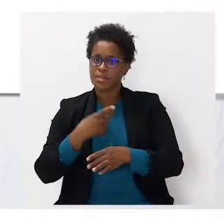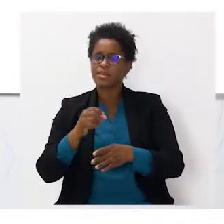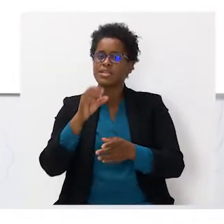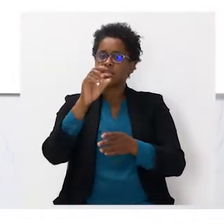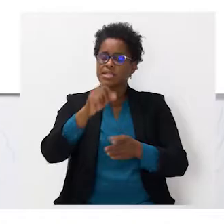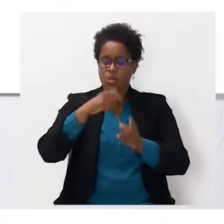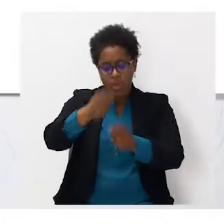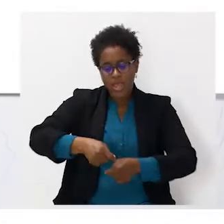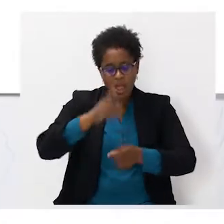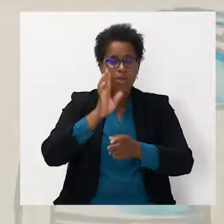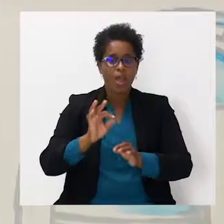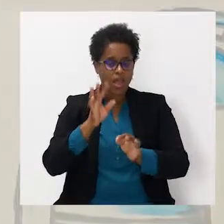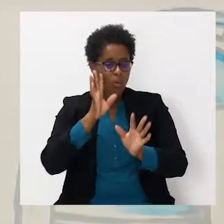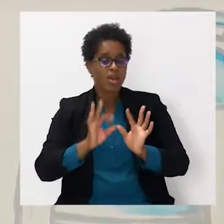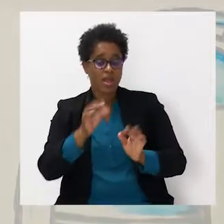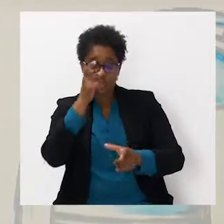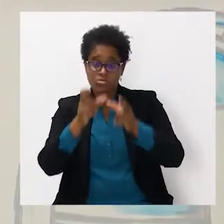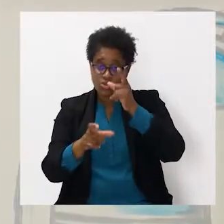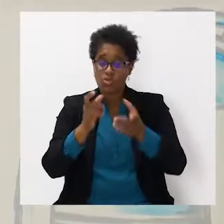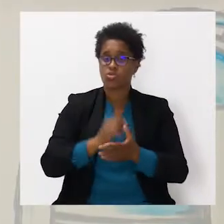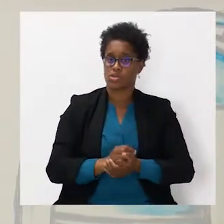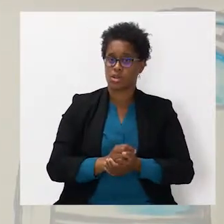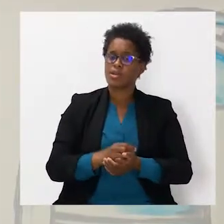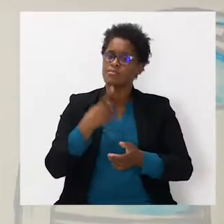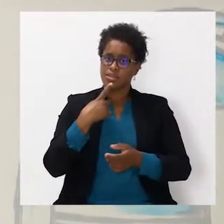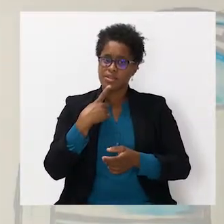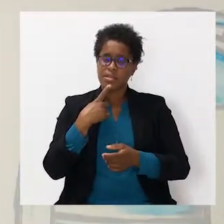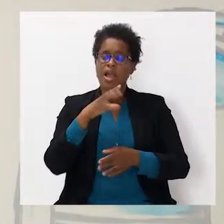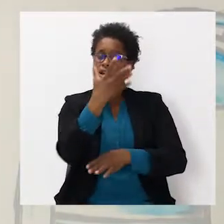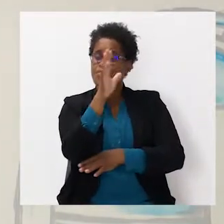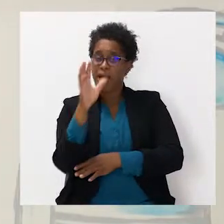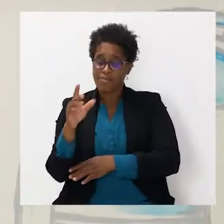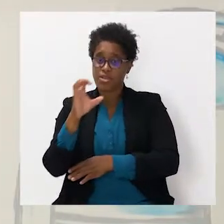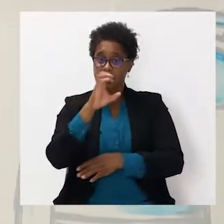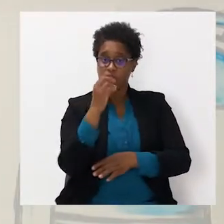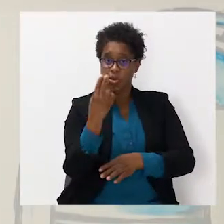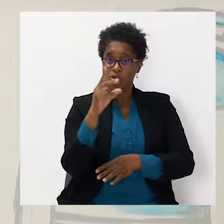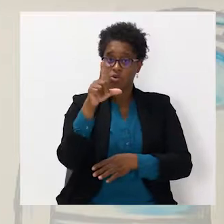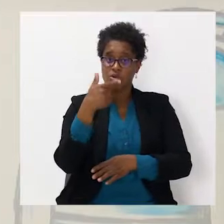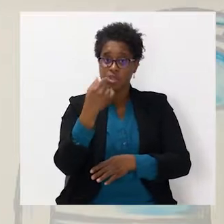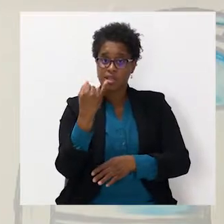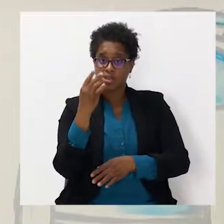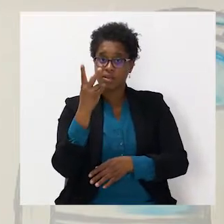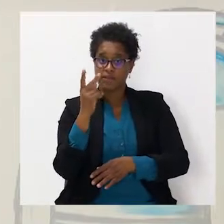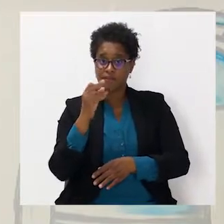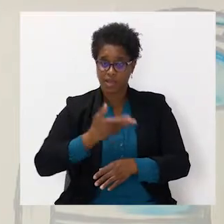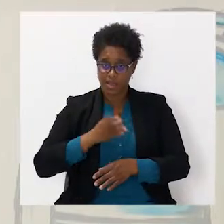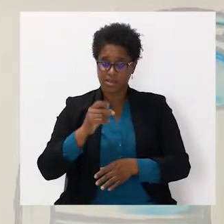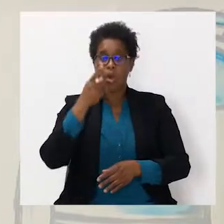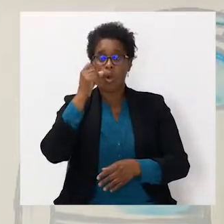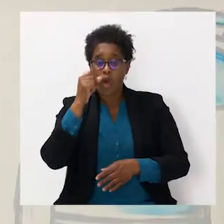pelas pessoas. Certo, meninos? As plantas cultivadas, os homens semeiam